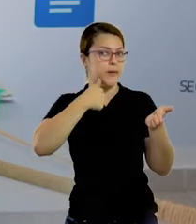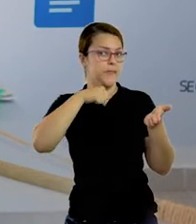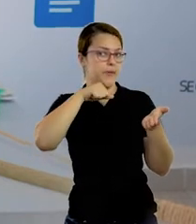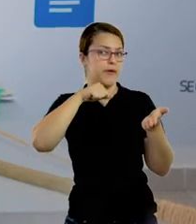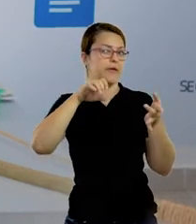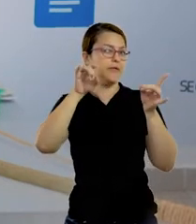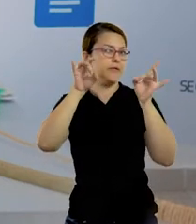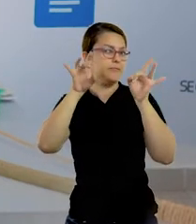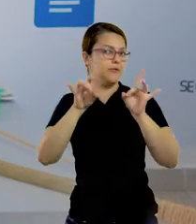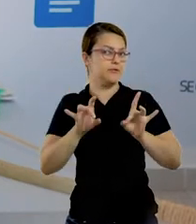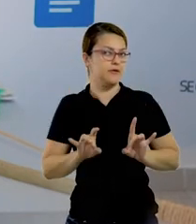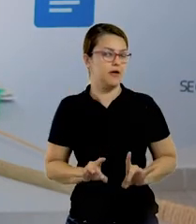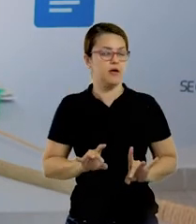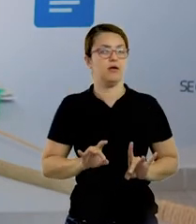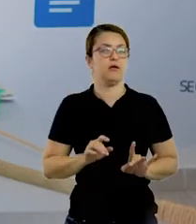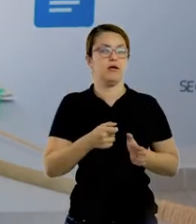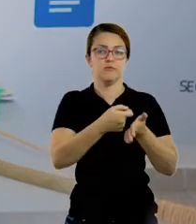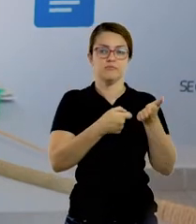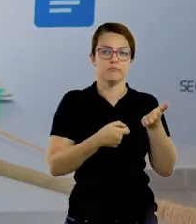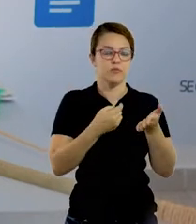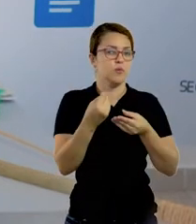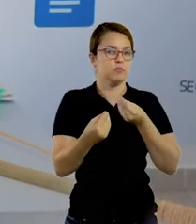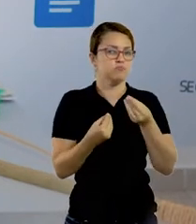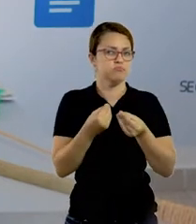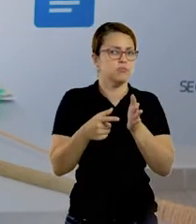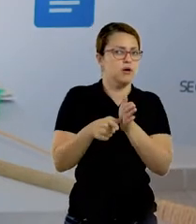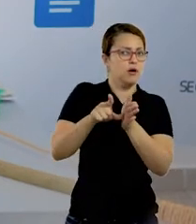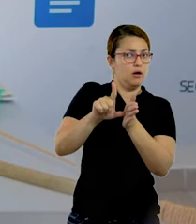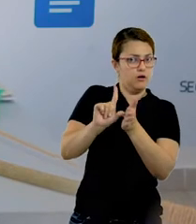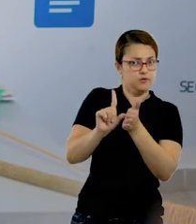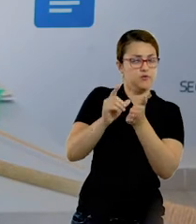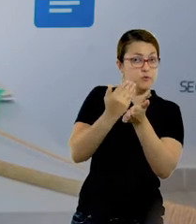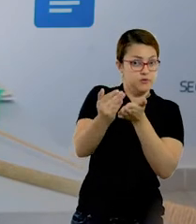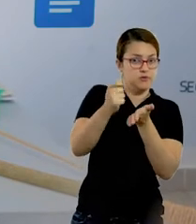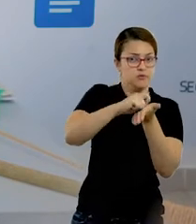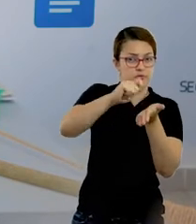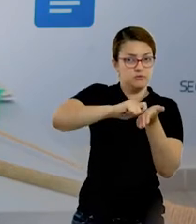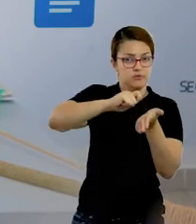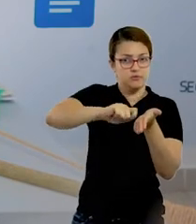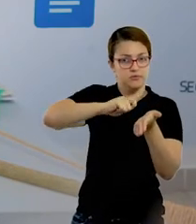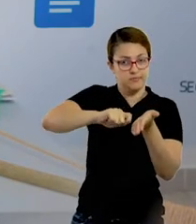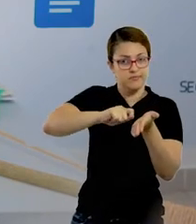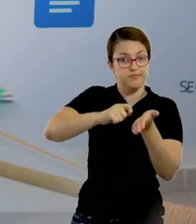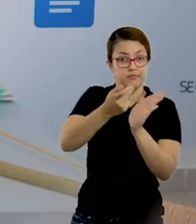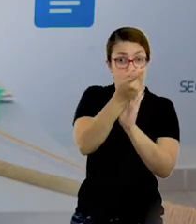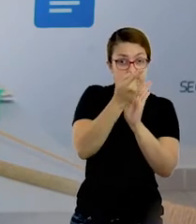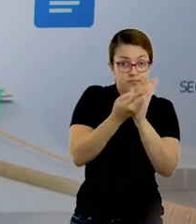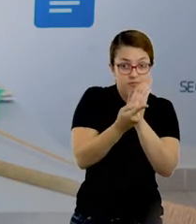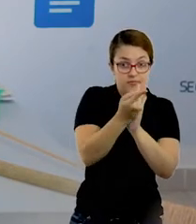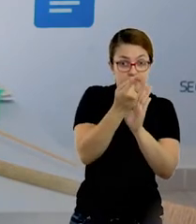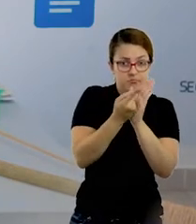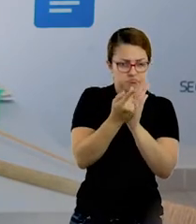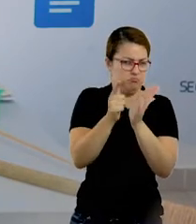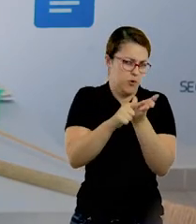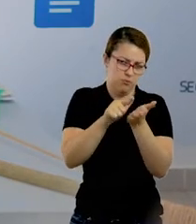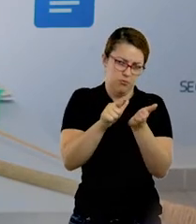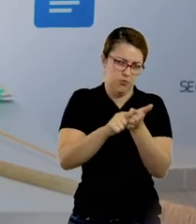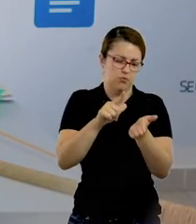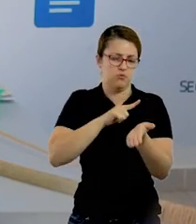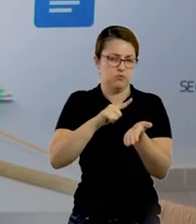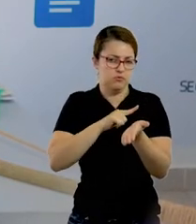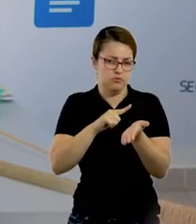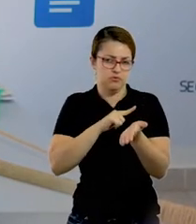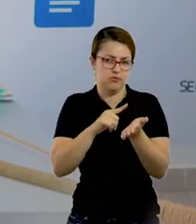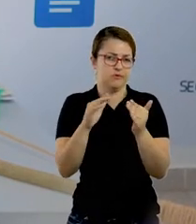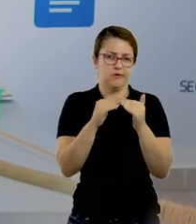Especial. Para fazer essa produção de texto, antes de iniciar a produção, vocês vão desenhar numa folha sulfite que vocês